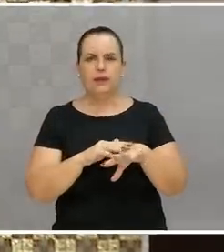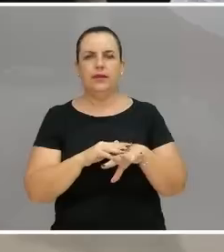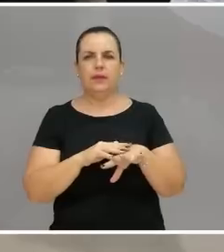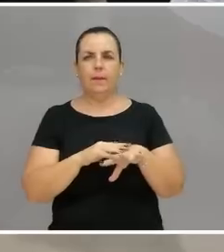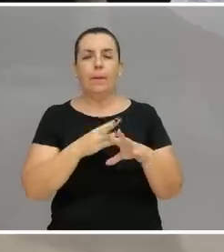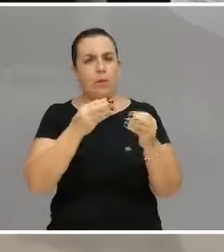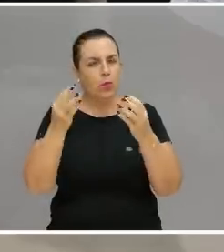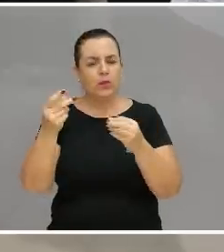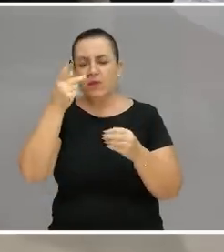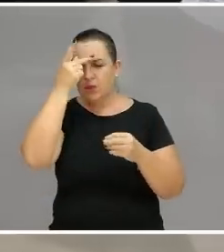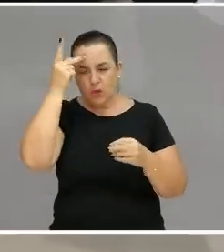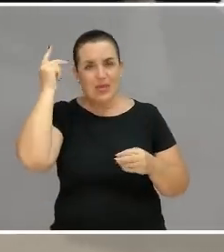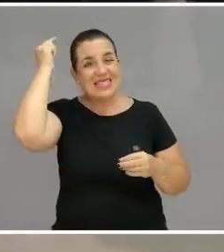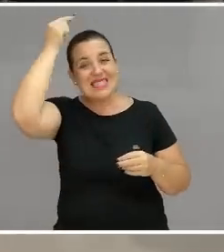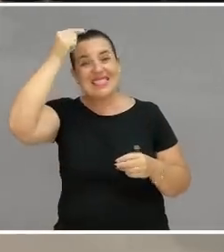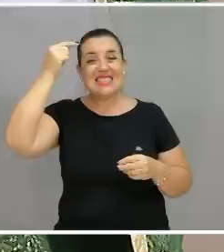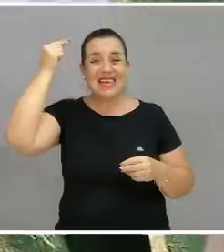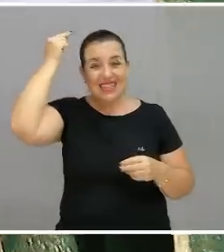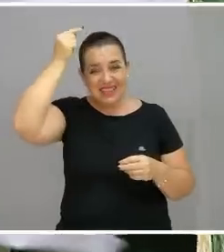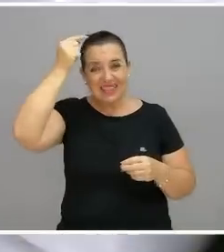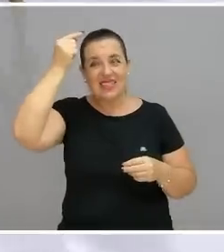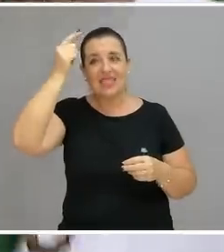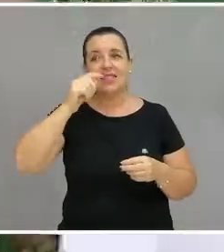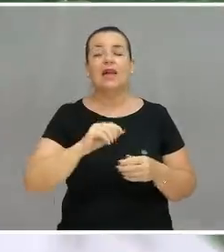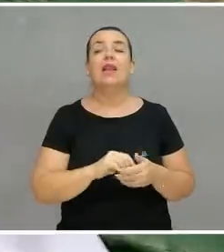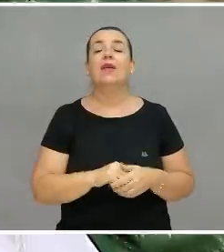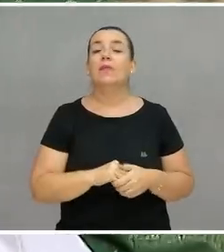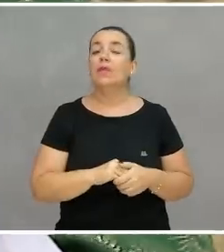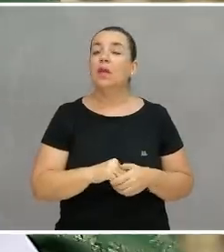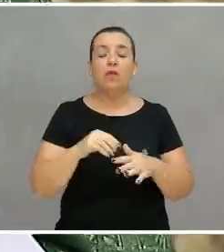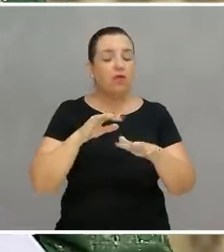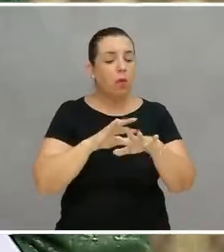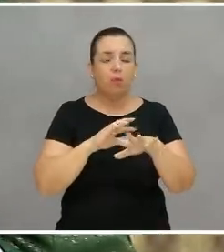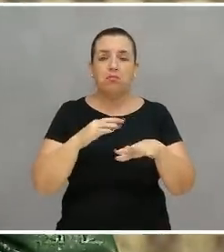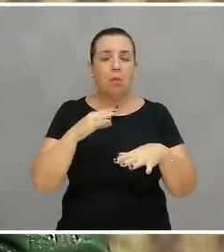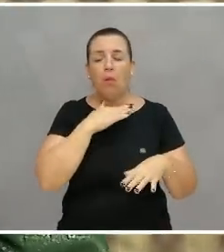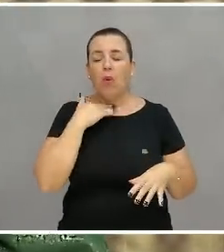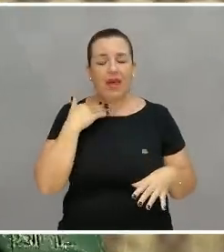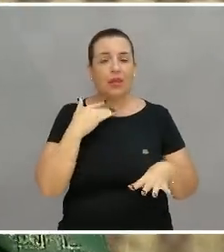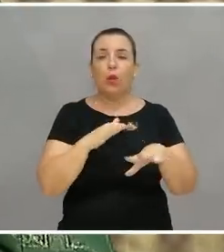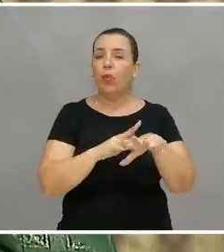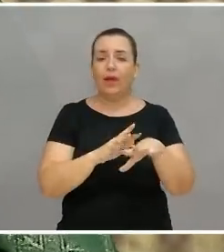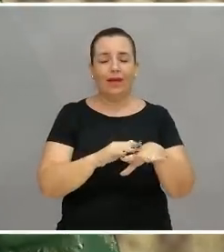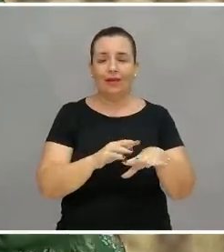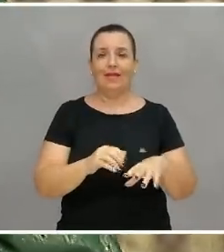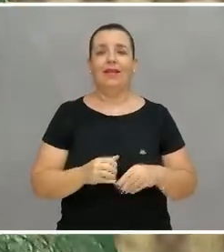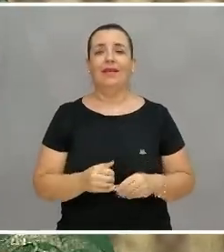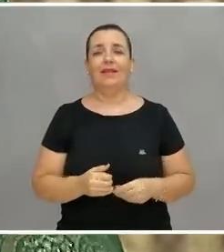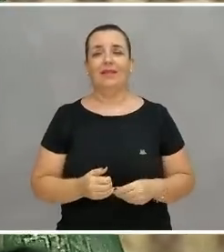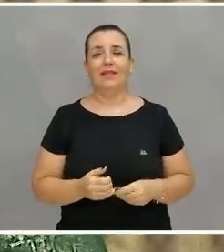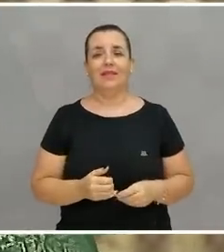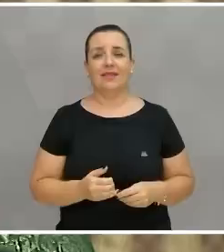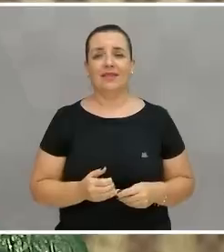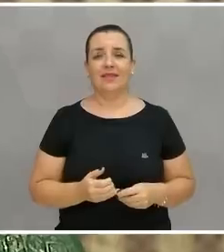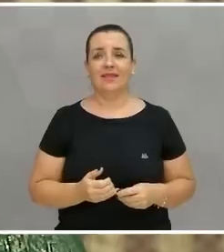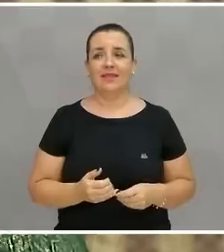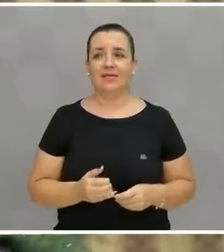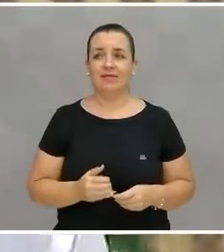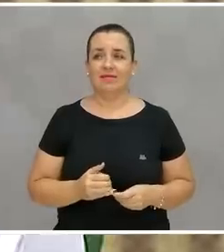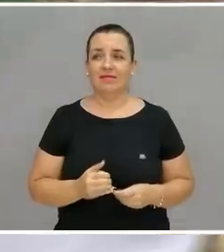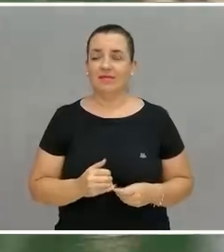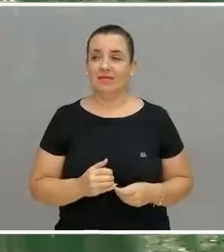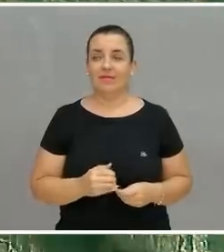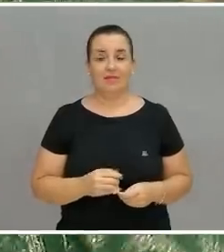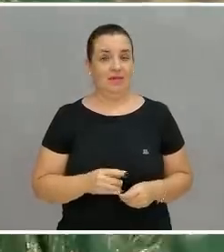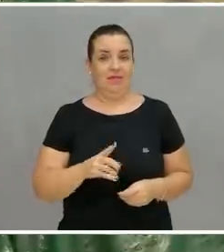santificados e pessoas merecedoras, entre aspas, muito mais do que uma outra que não teve mérito nenhum,